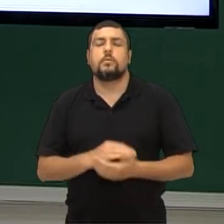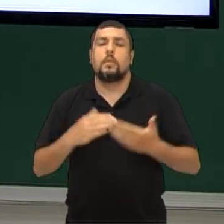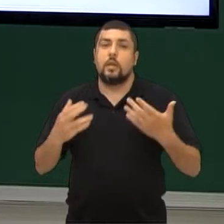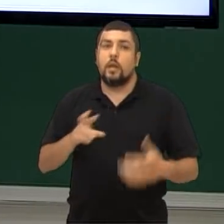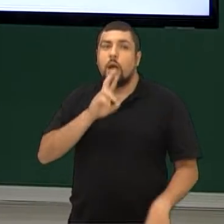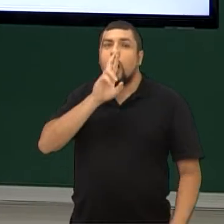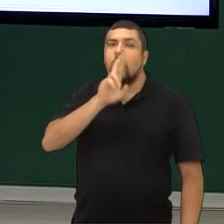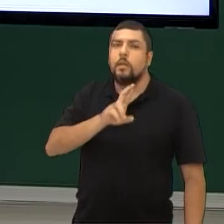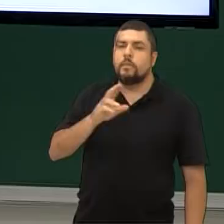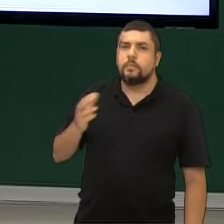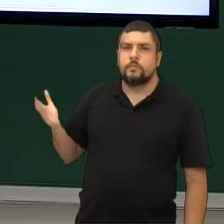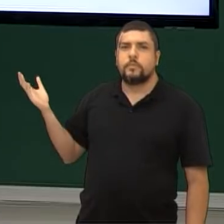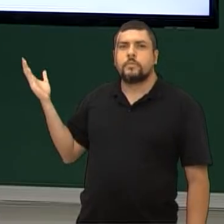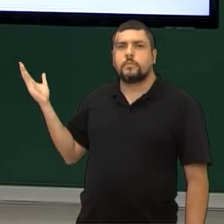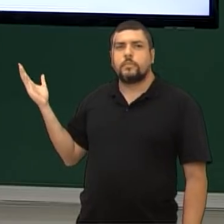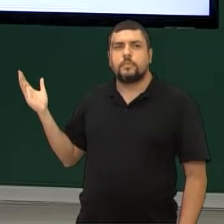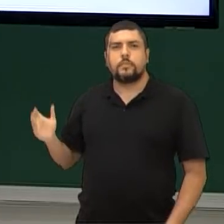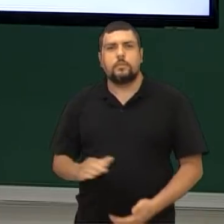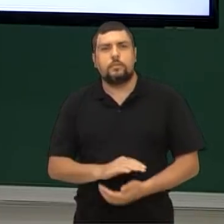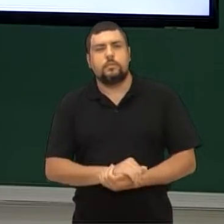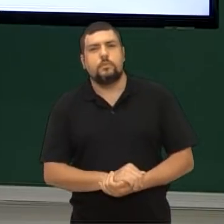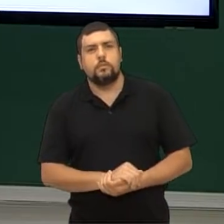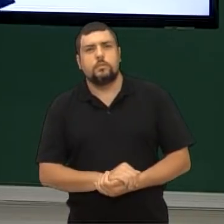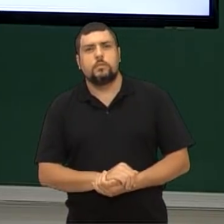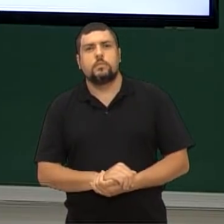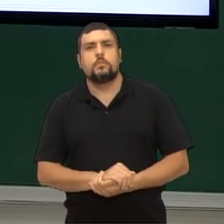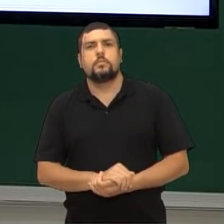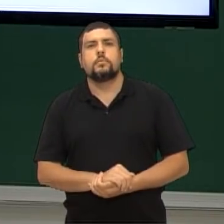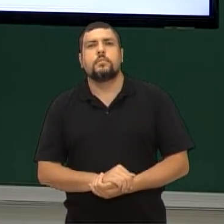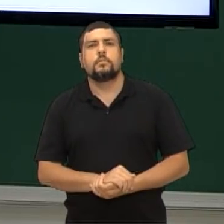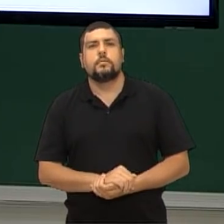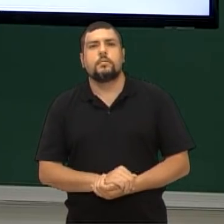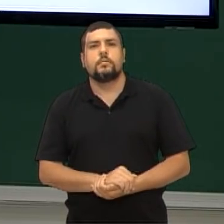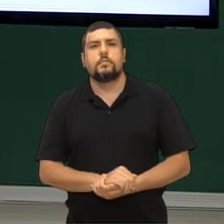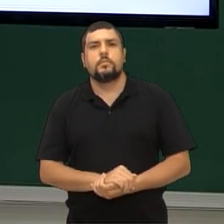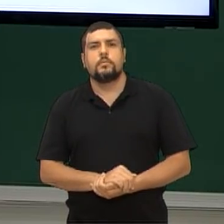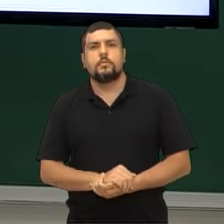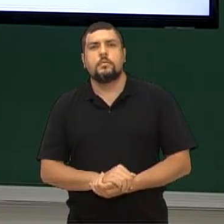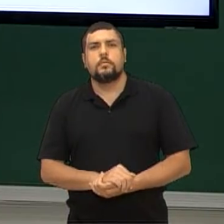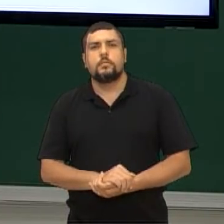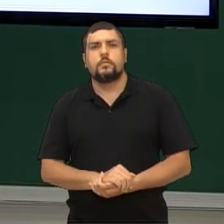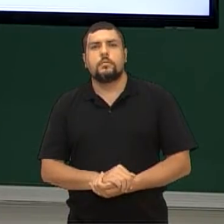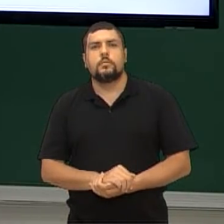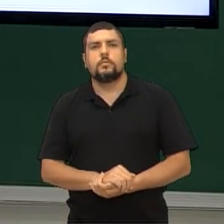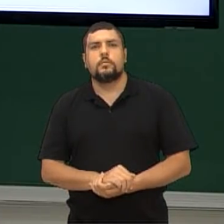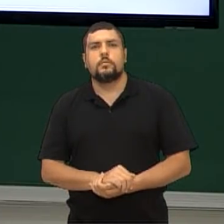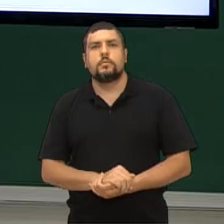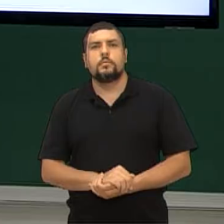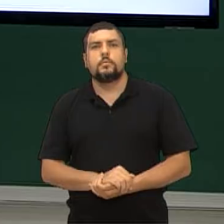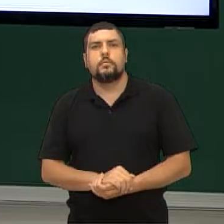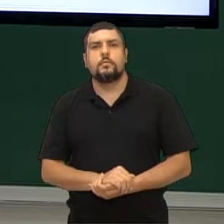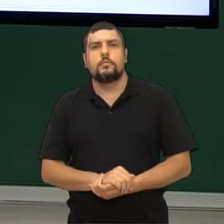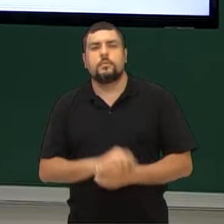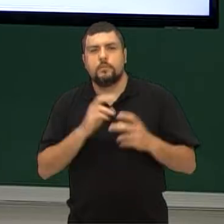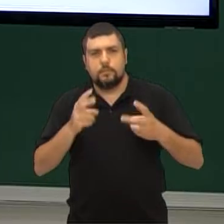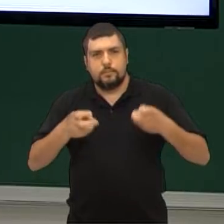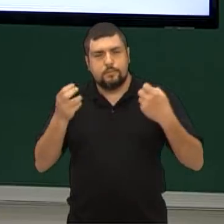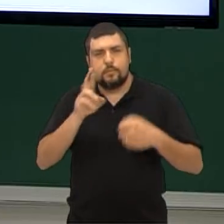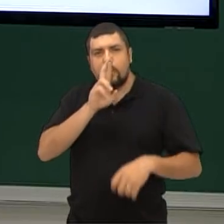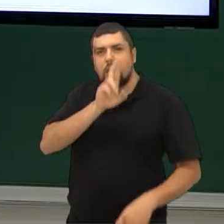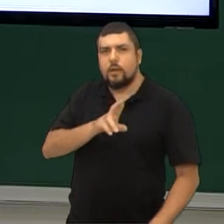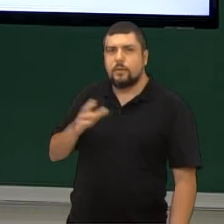então, 16 alunos compraram 2 bilhetes, 8 alunos compraram 3 bilhetes e 4 alunos compraram 4